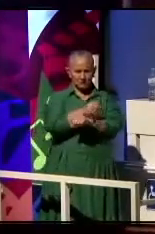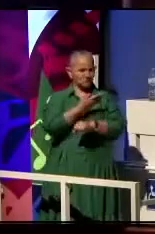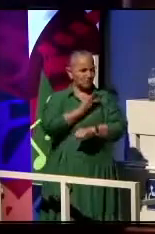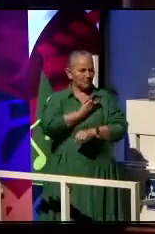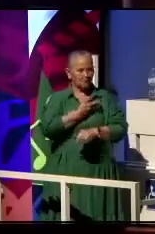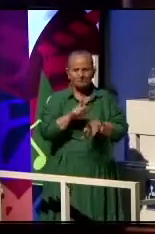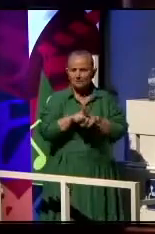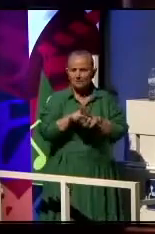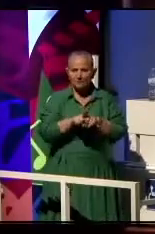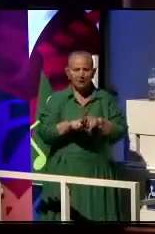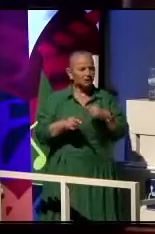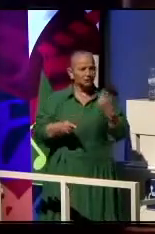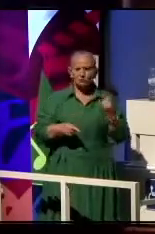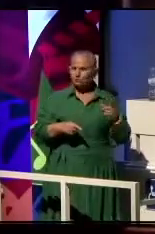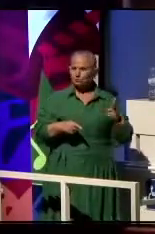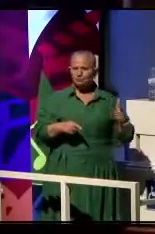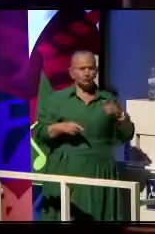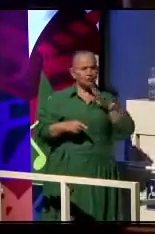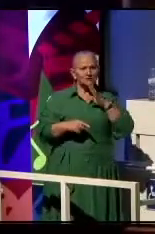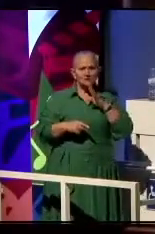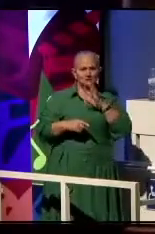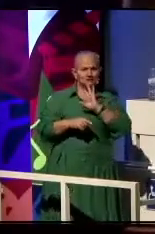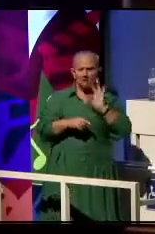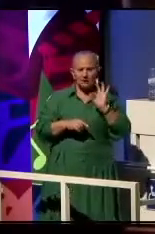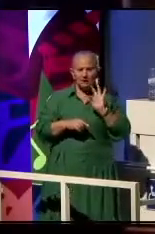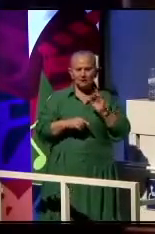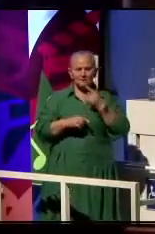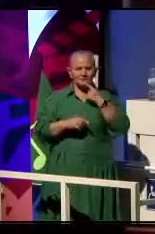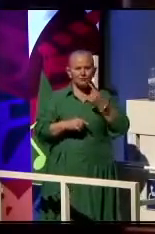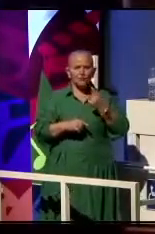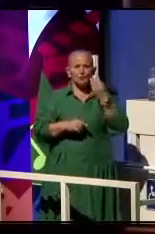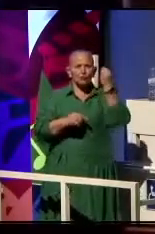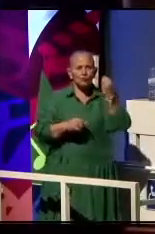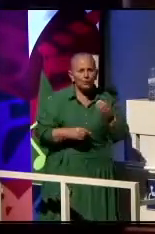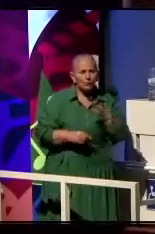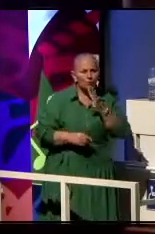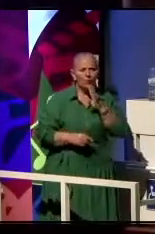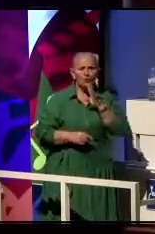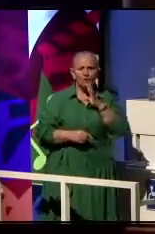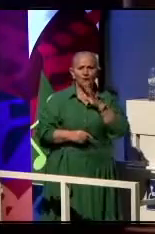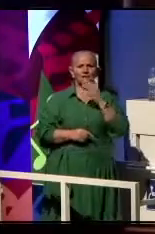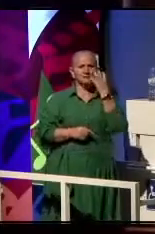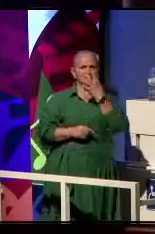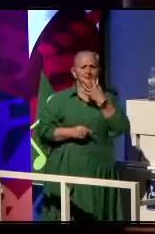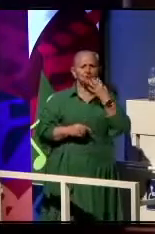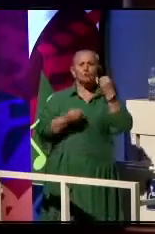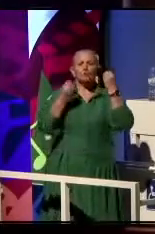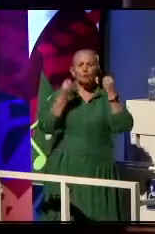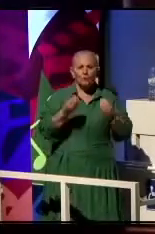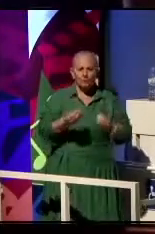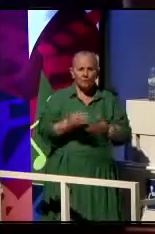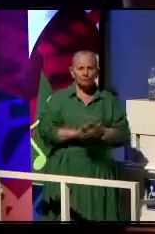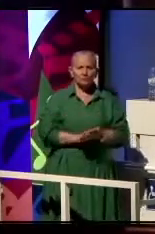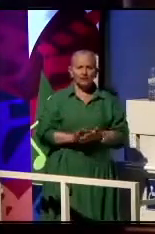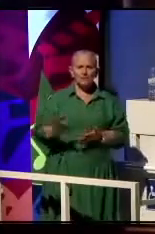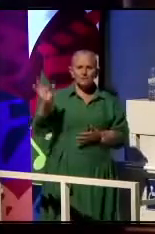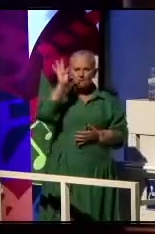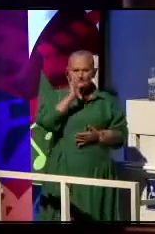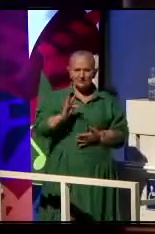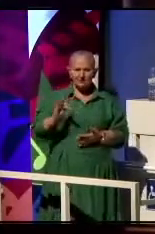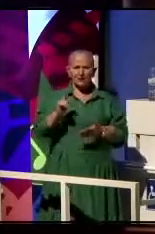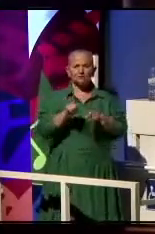conheciam. Eu ficava surpresa. Gente, eu fui criada ouvindo essa música. As pessoas não conheciam. No meu mestrado, na Federal,